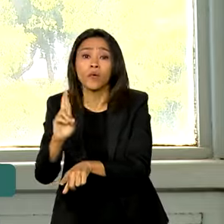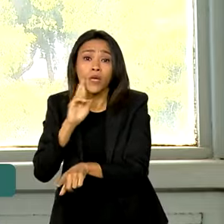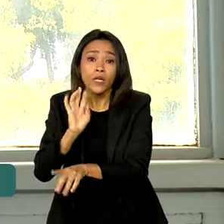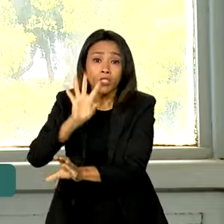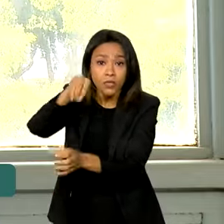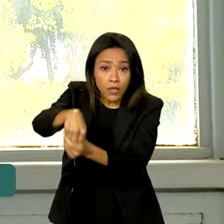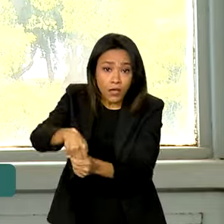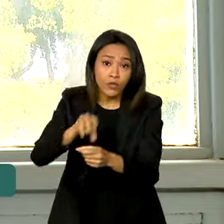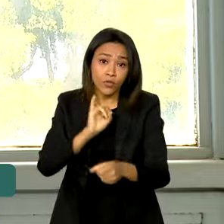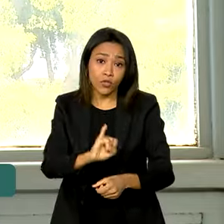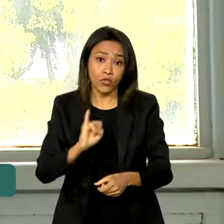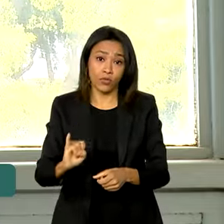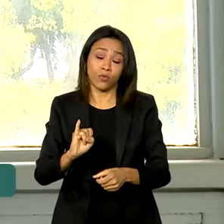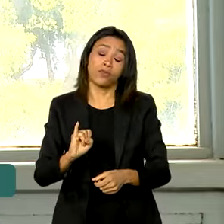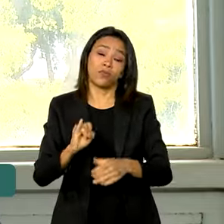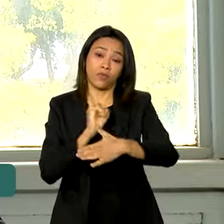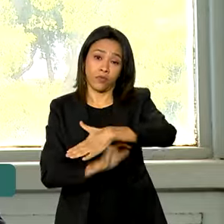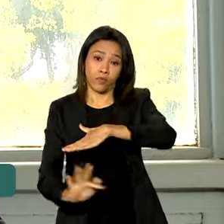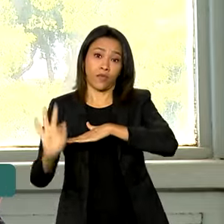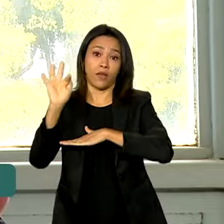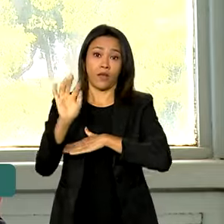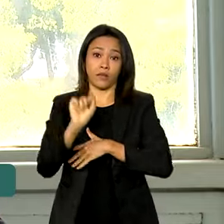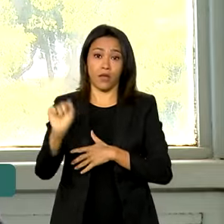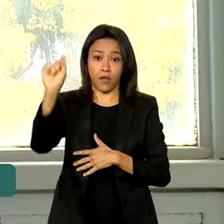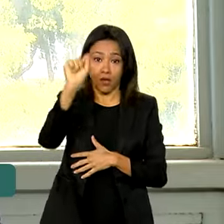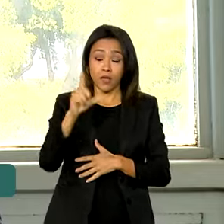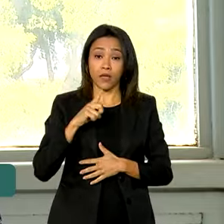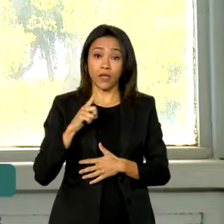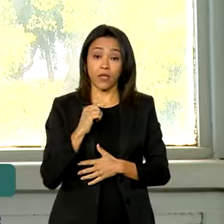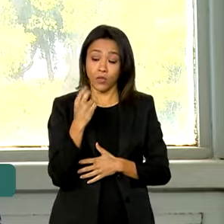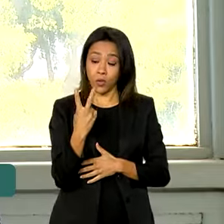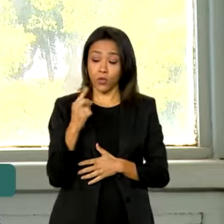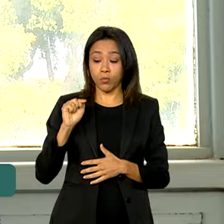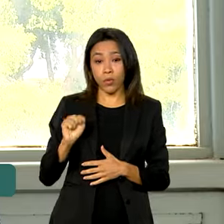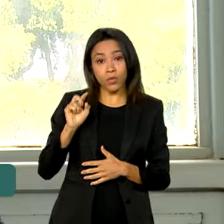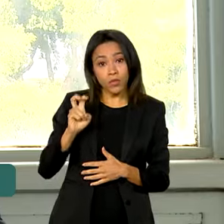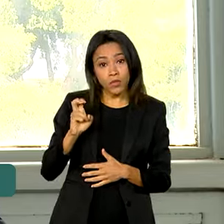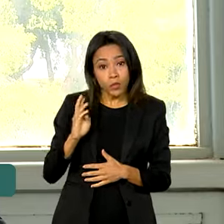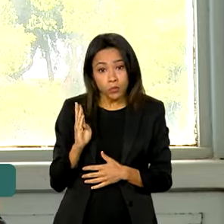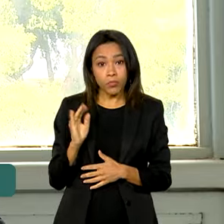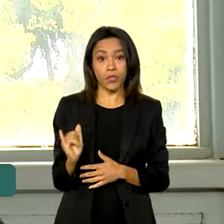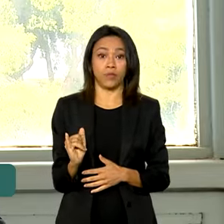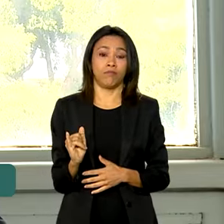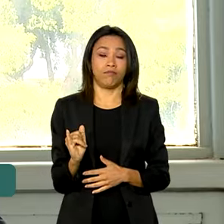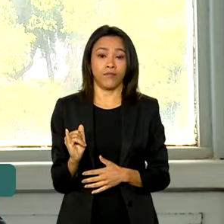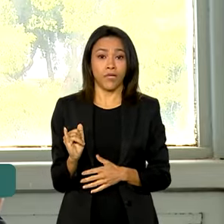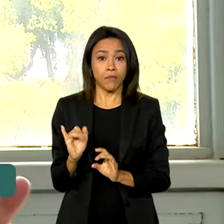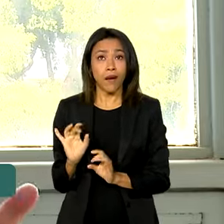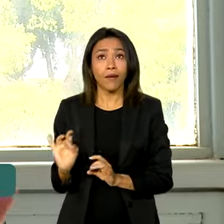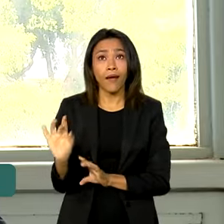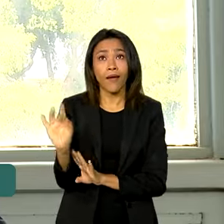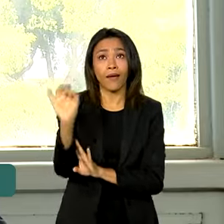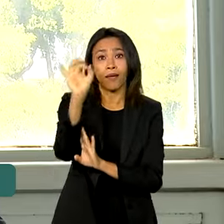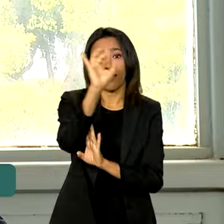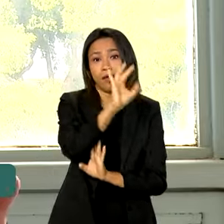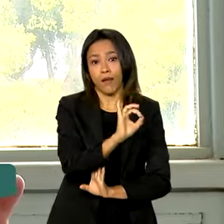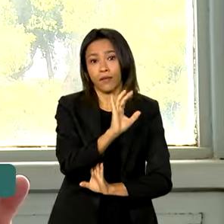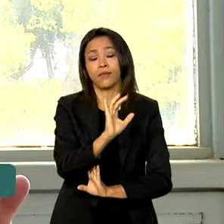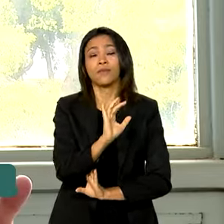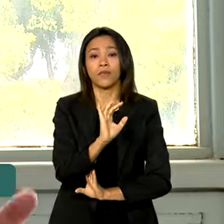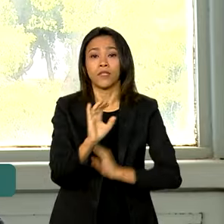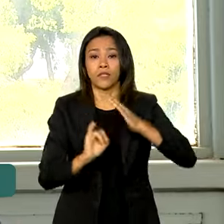a expansão propriamente, né, em si, que são 2,5 bilhões, e para cada unidade, né,